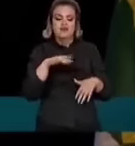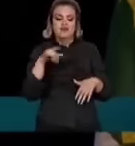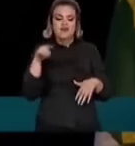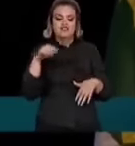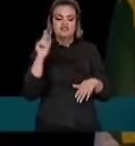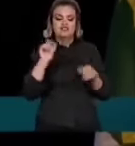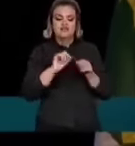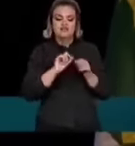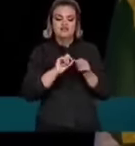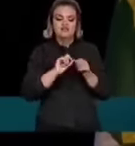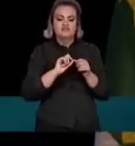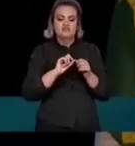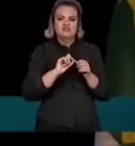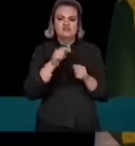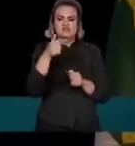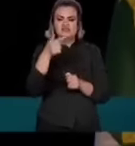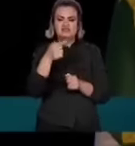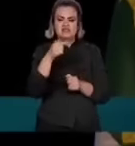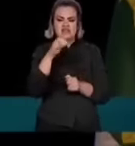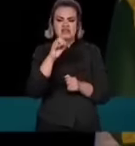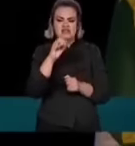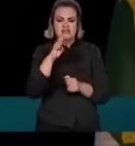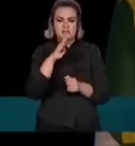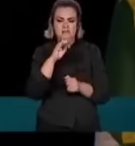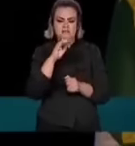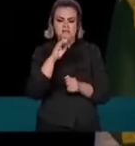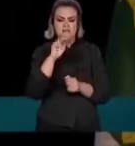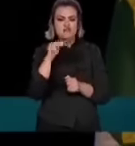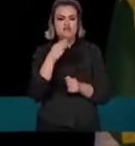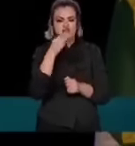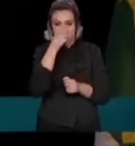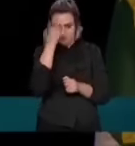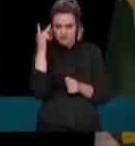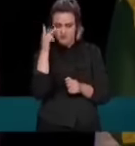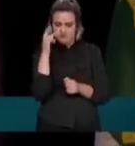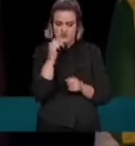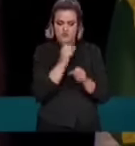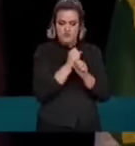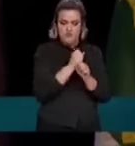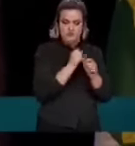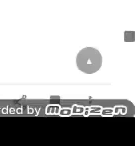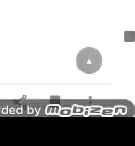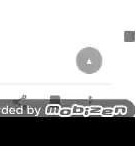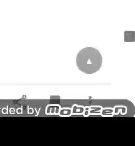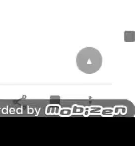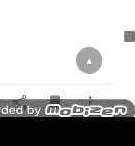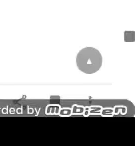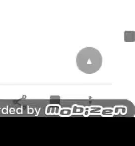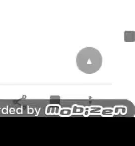uma bancarização de 70 milhões de pessoas quando nós assumimos de 2003 a 2008.